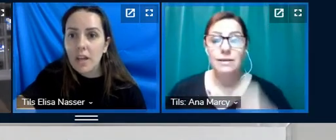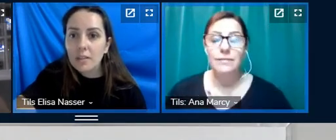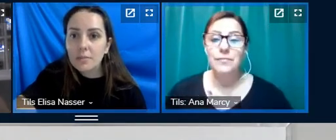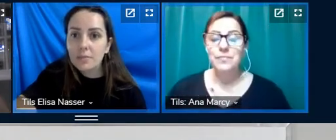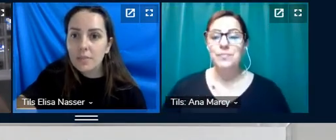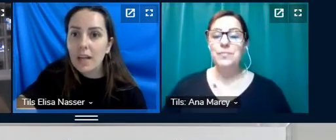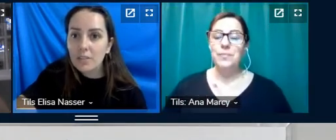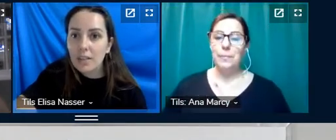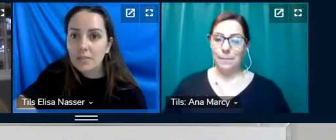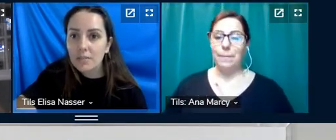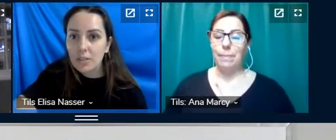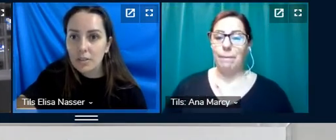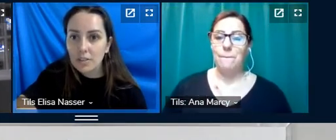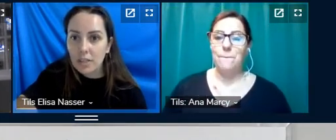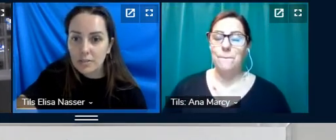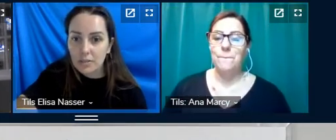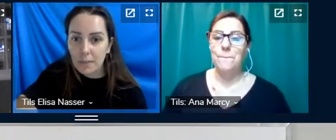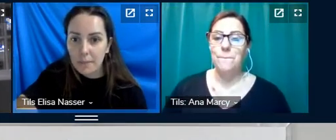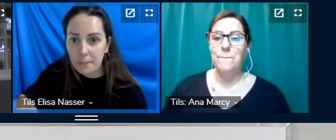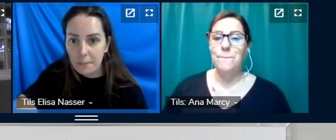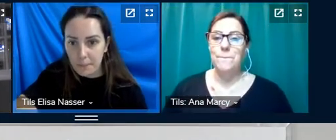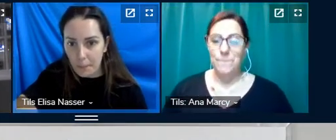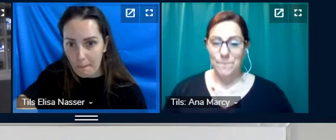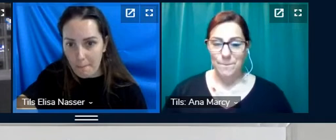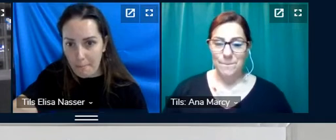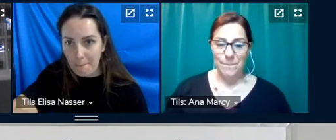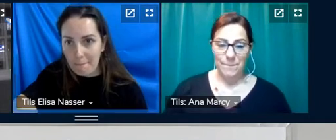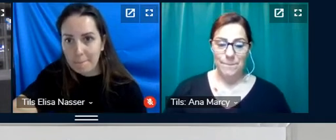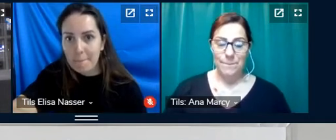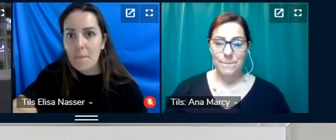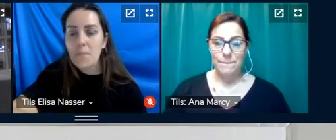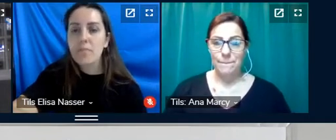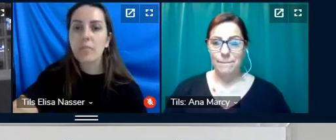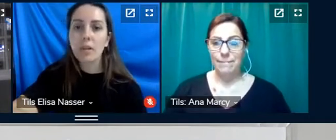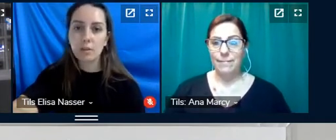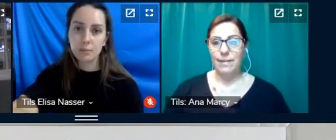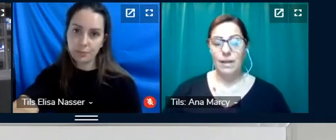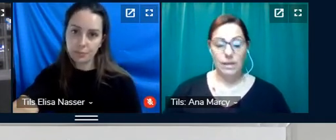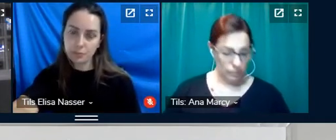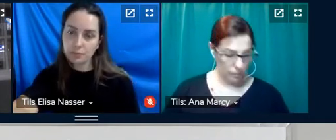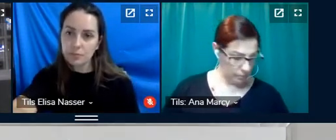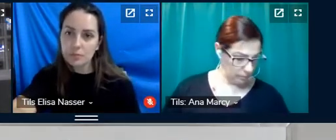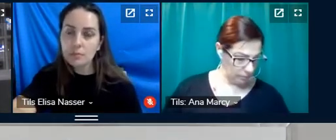Tenta ver aí. Tá, beleza. Show.